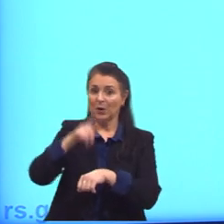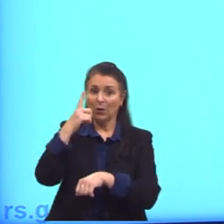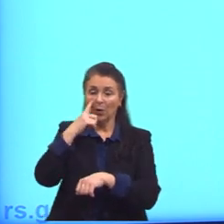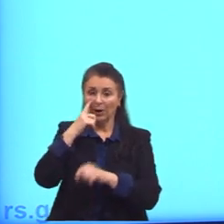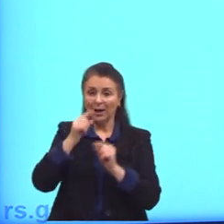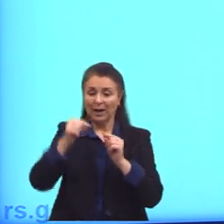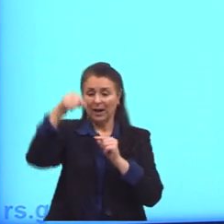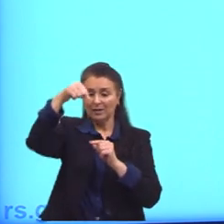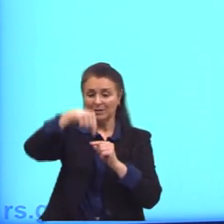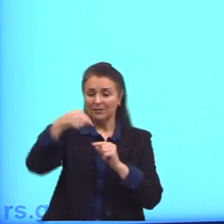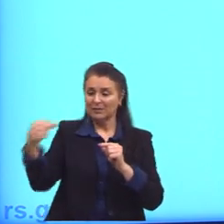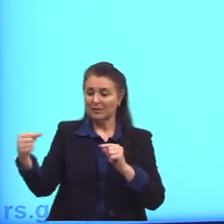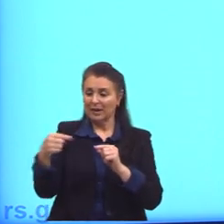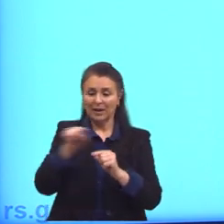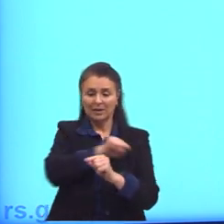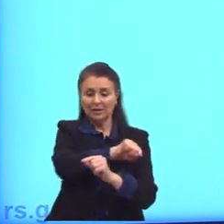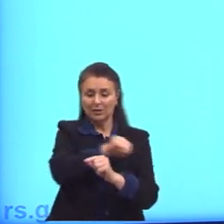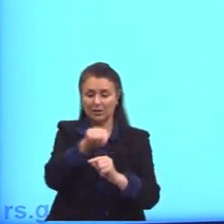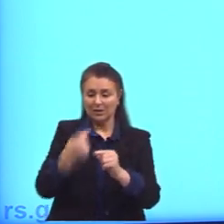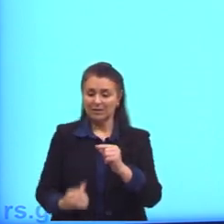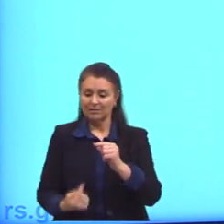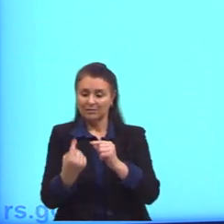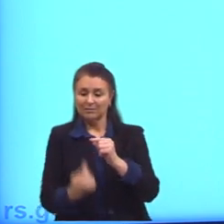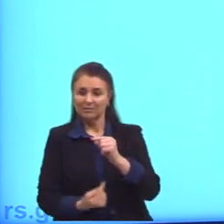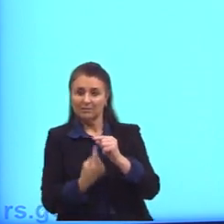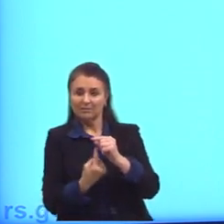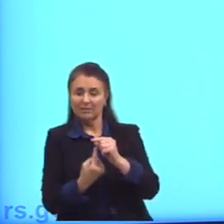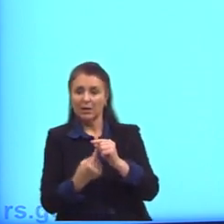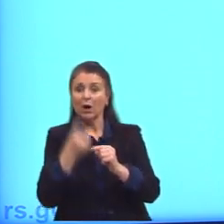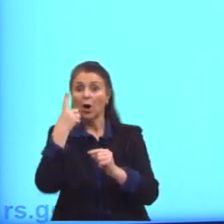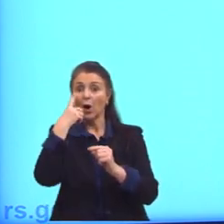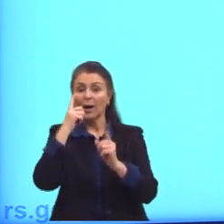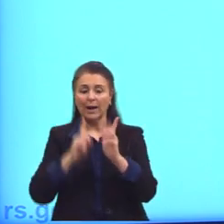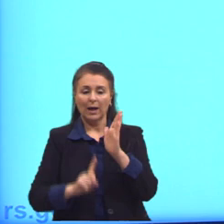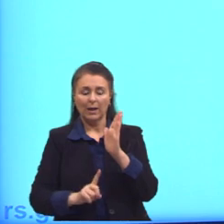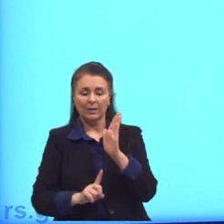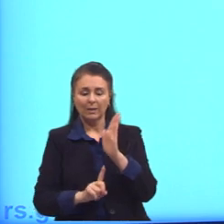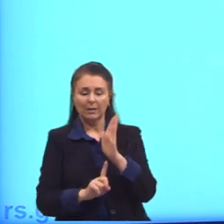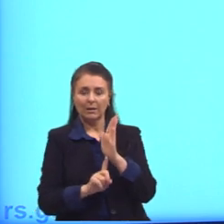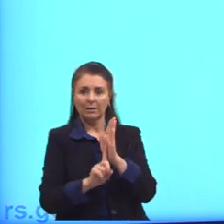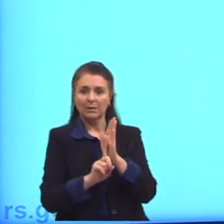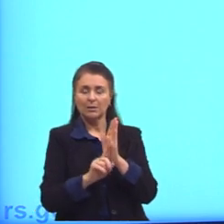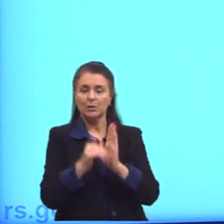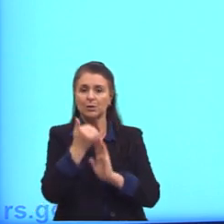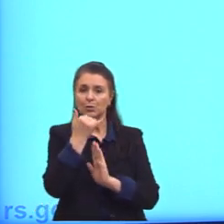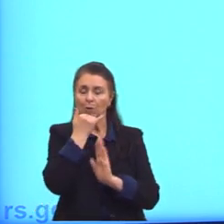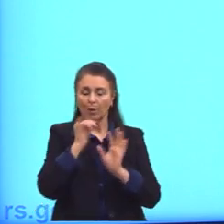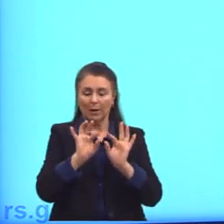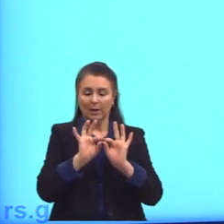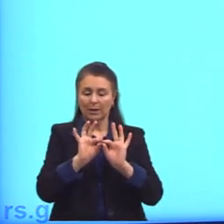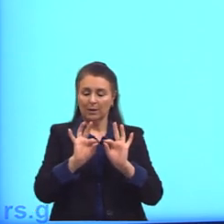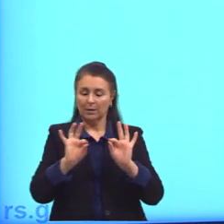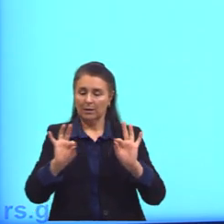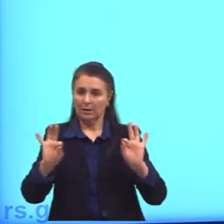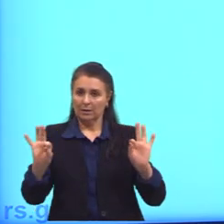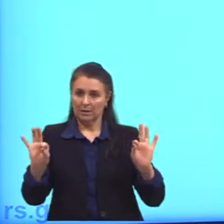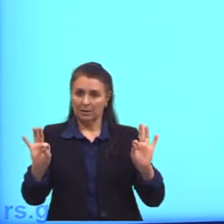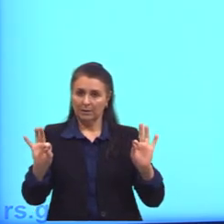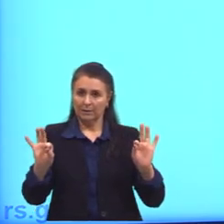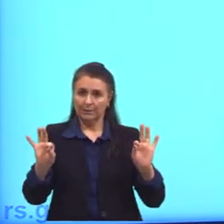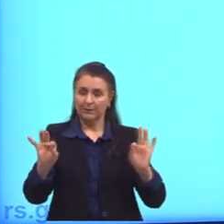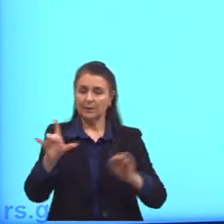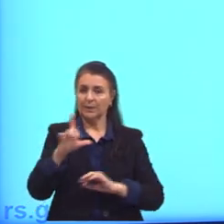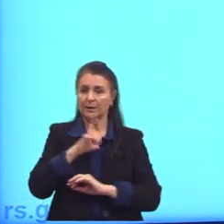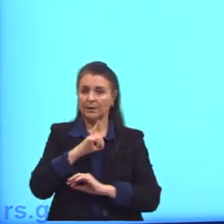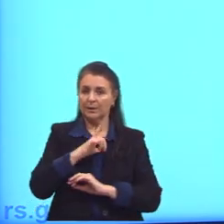caixinhas aqui né Mas que que acontece aqui na vertical gente na vertical não desculpa na horizontal a